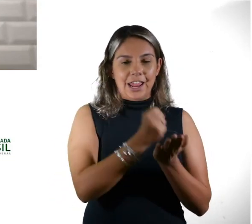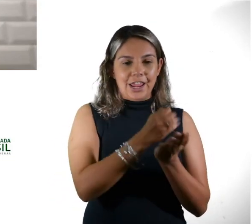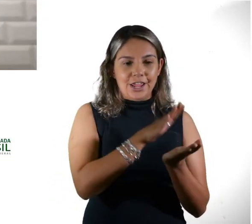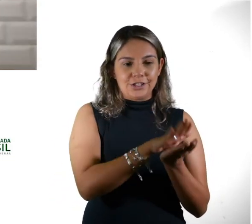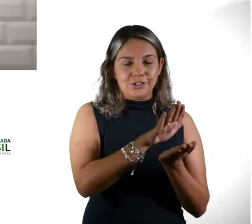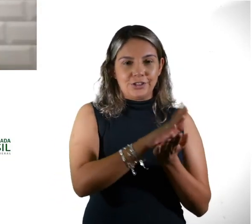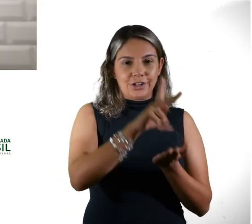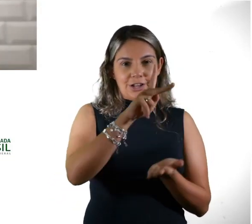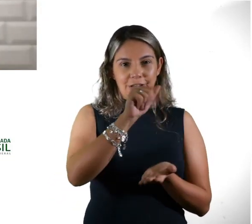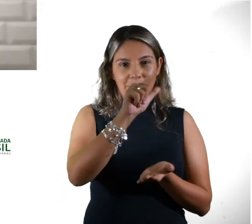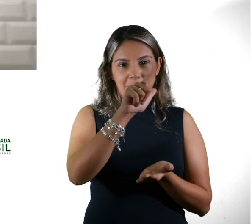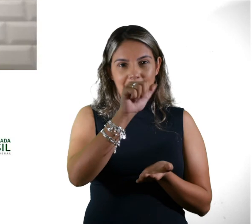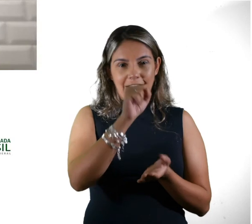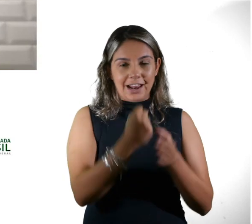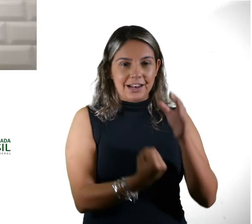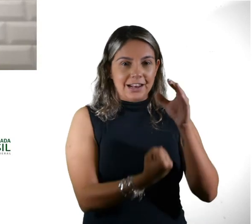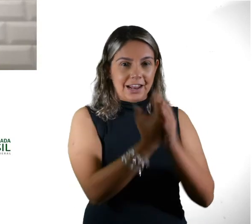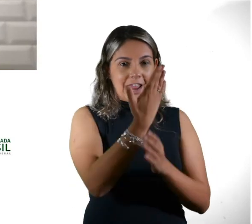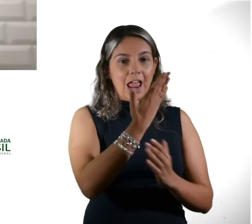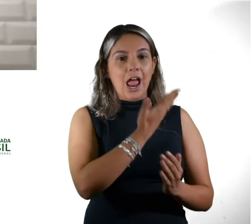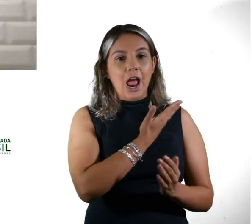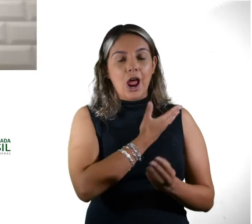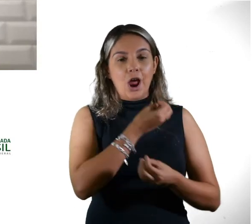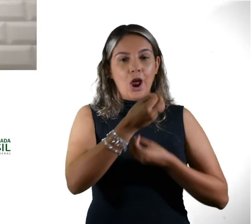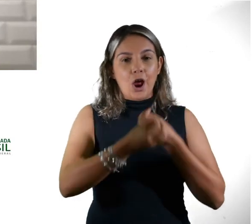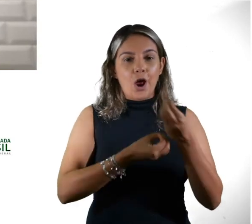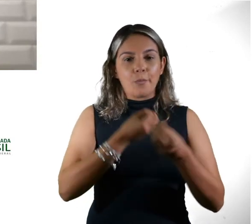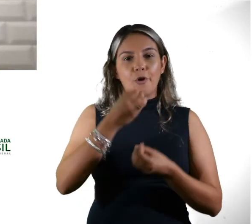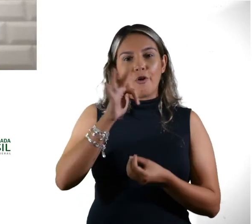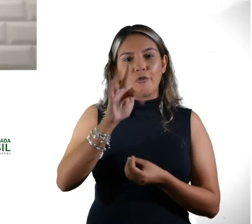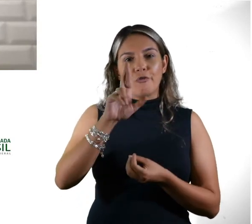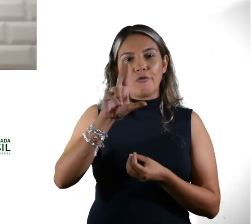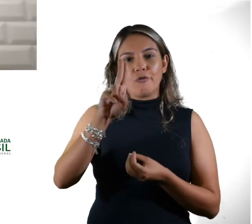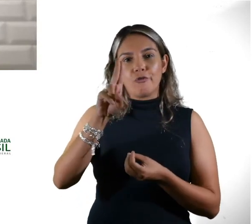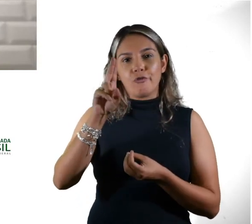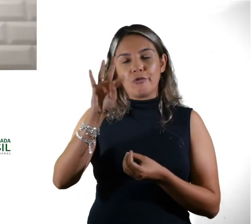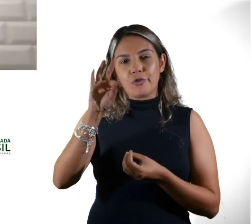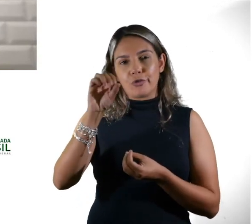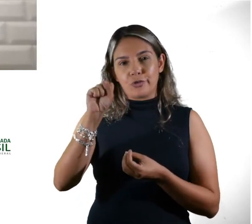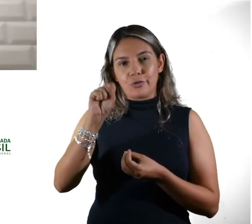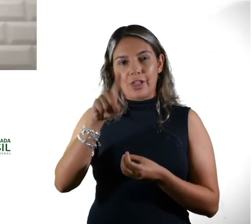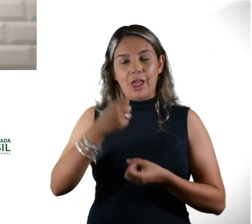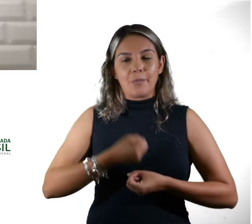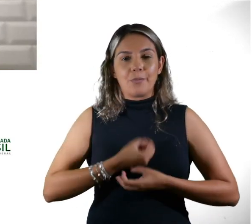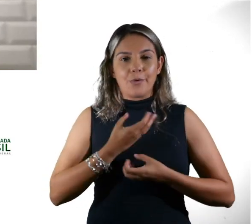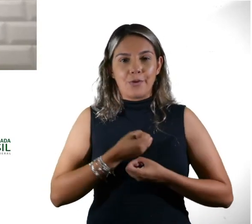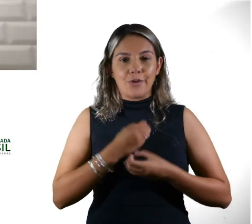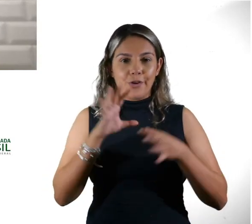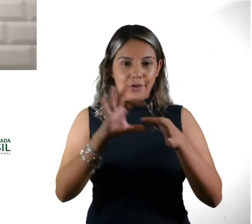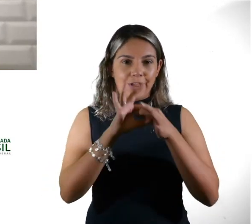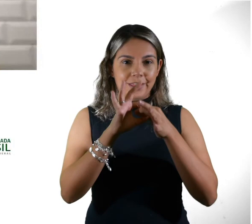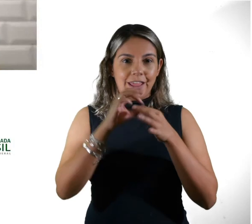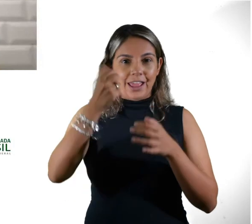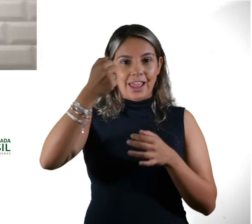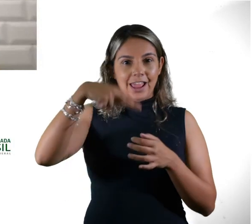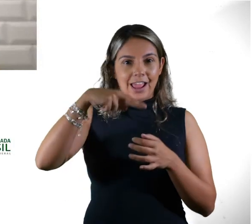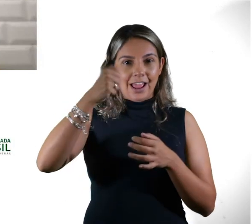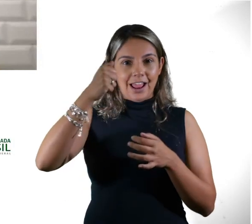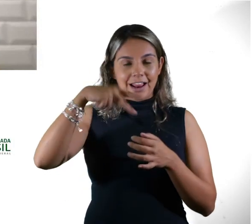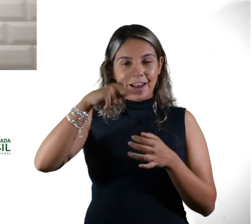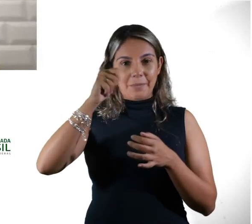em 2011, lançou o livro Amigos como os Frutos. É a poesia reunida da Ana Paula, publicada